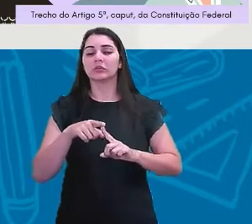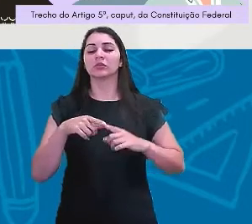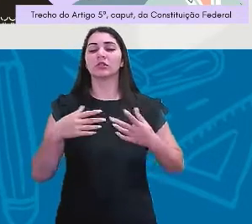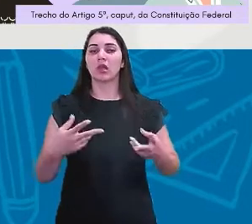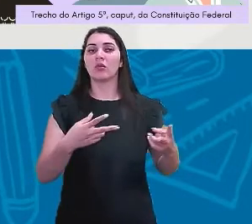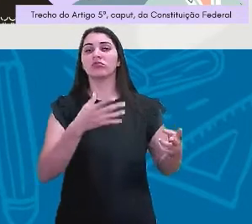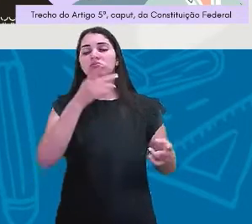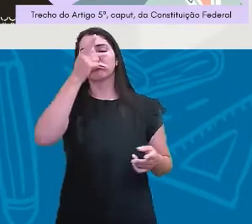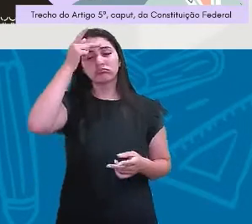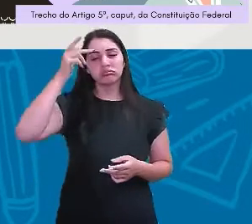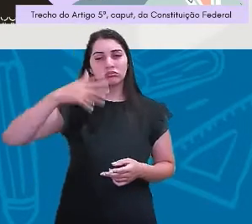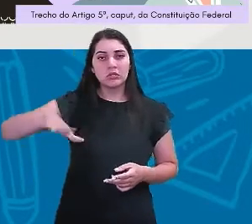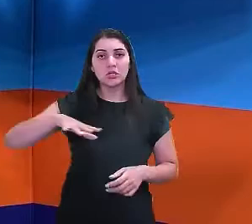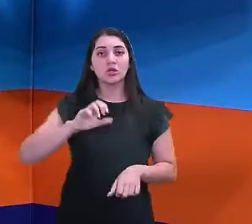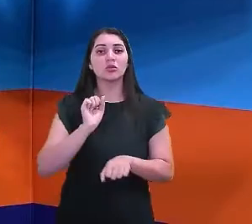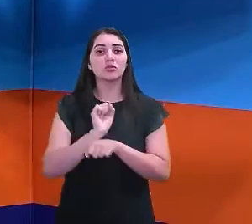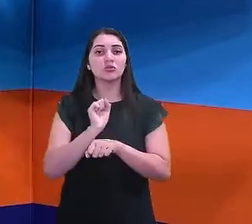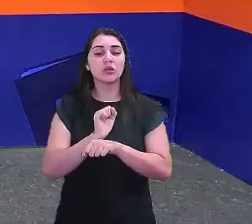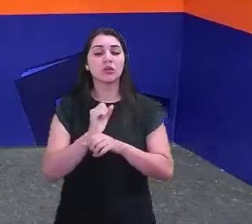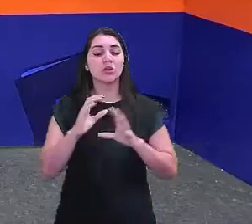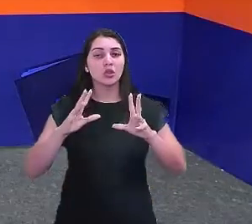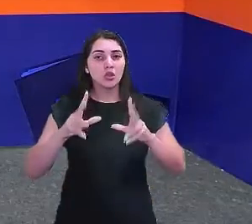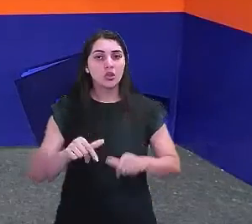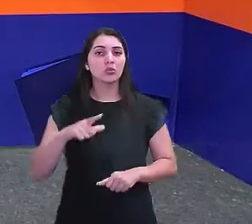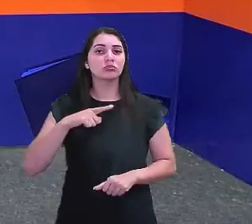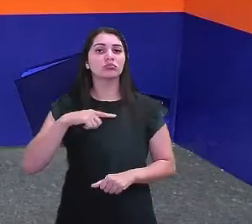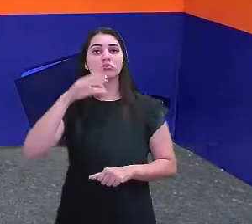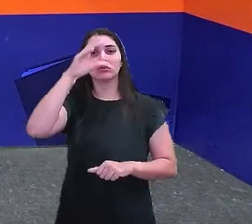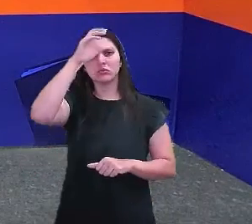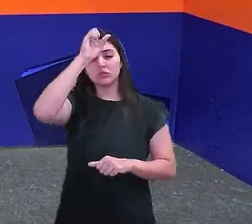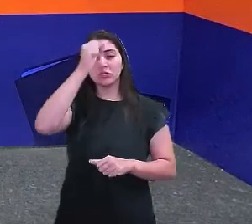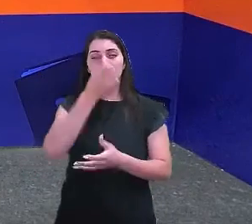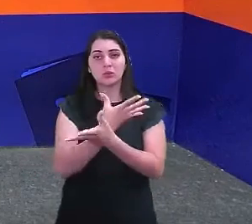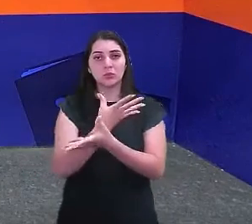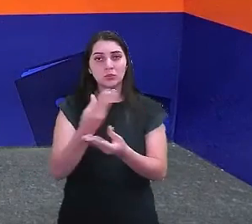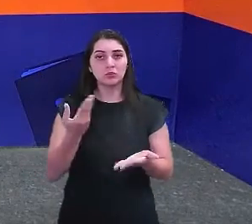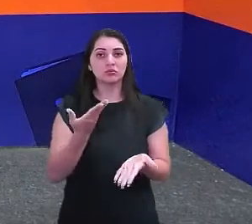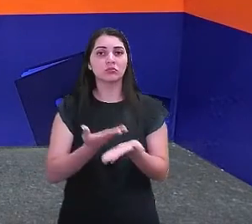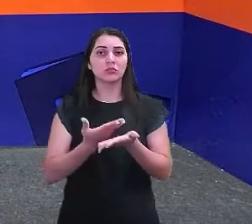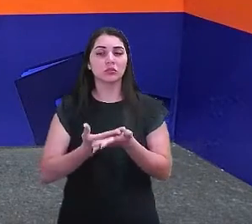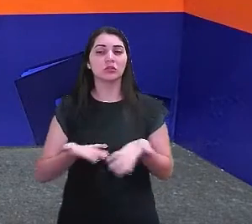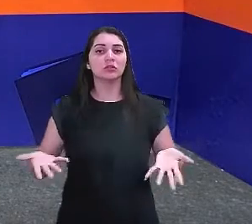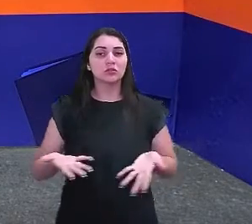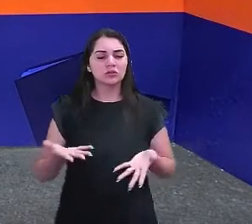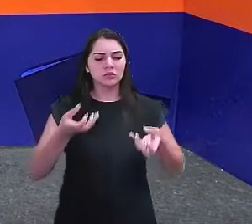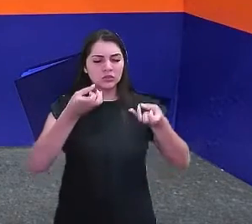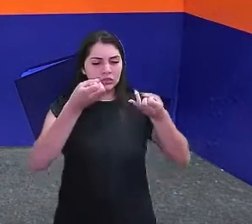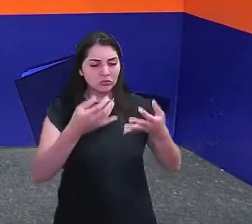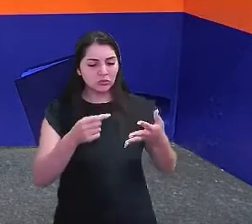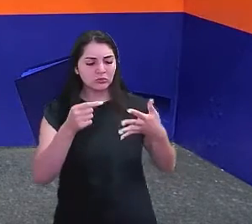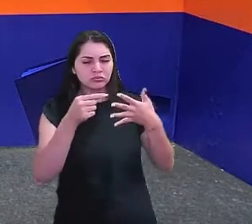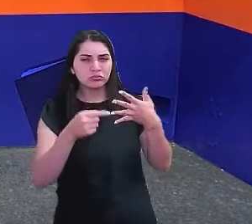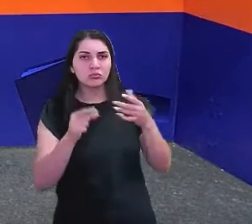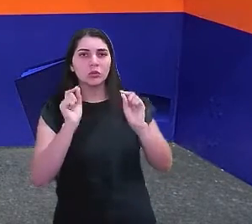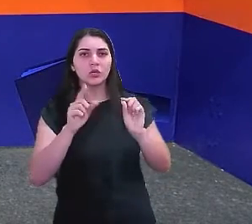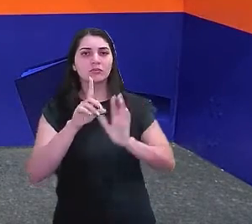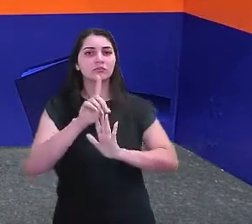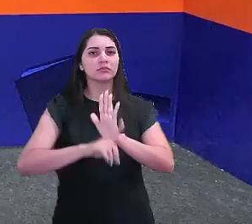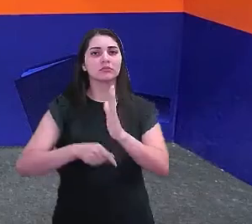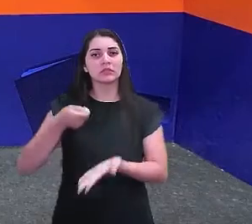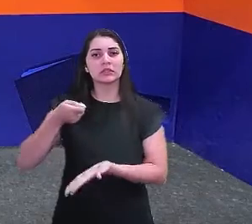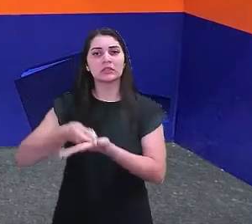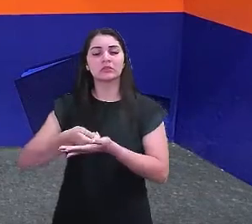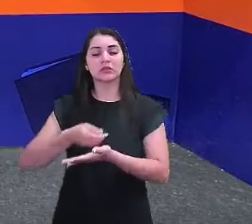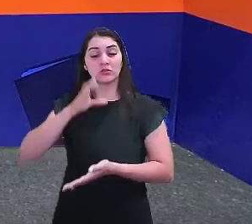Então, pessoal, espero que todos tenham aprendido bastante sobre a nossa aula de hoje, que falou um pouco sobre esses direitos e deveres,